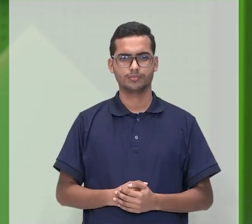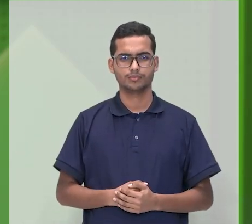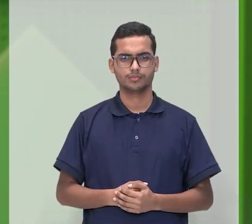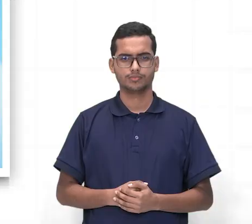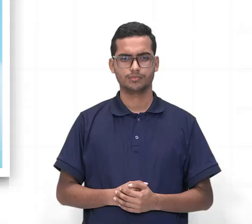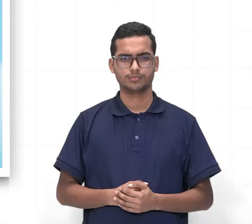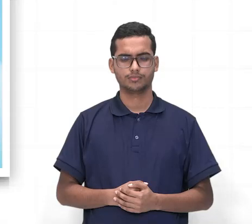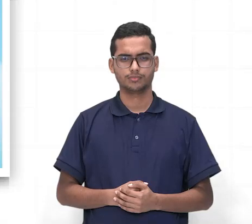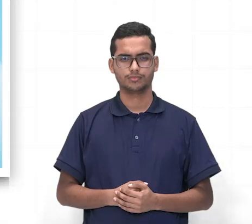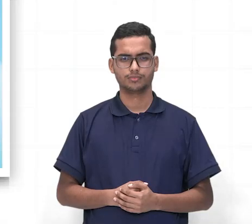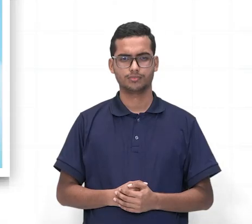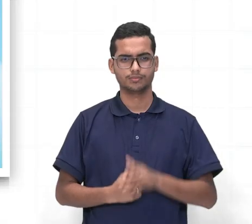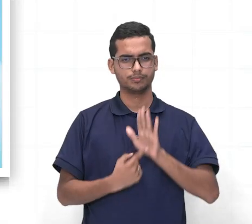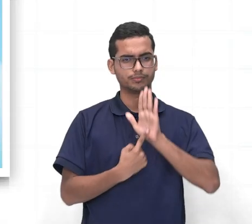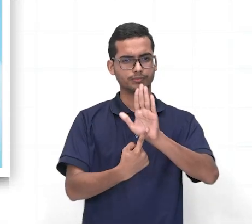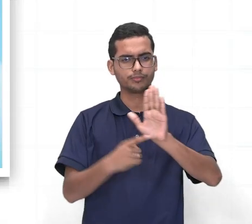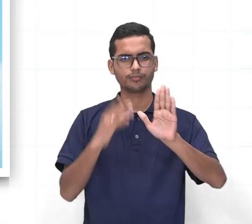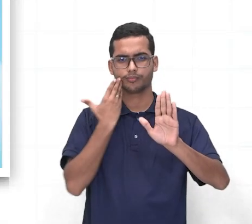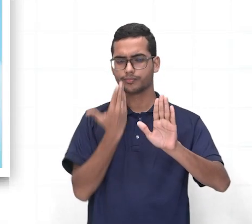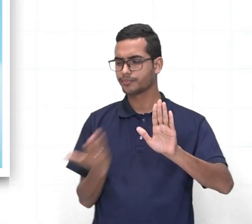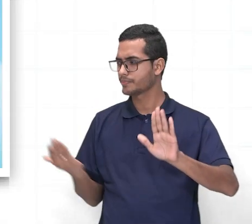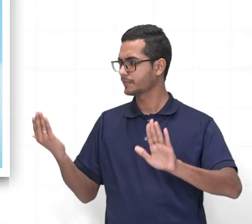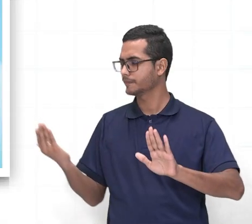mostrar aqui também o quê?